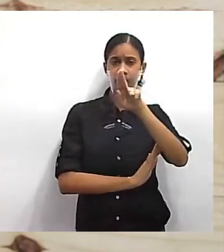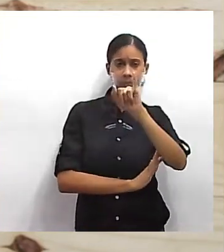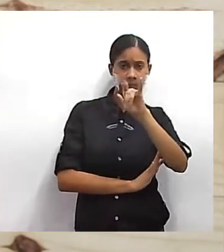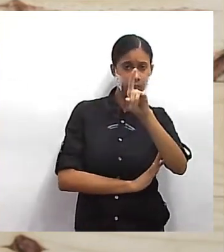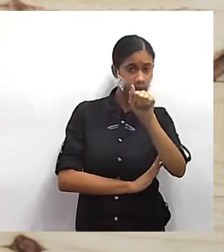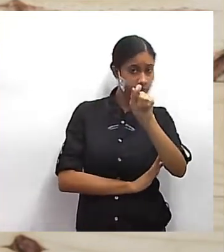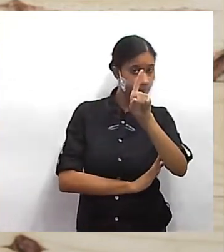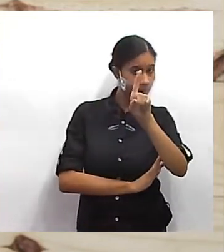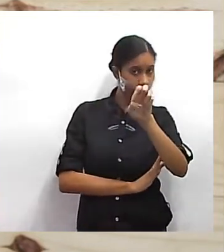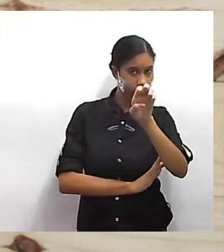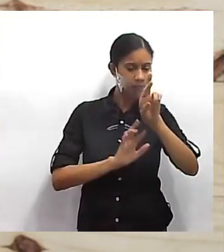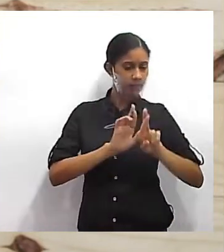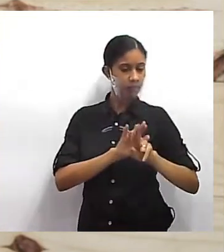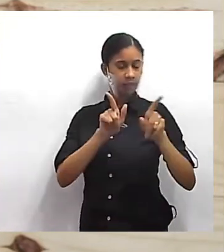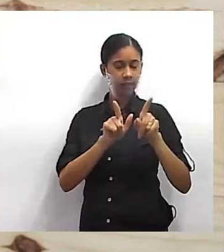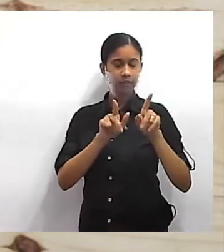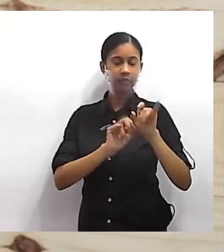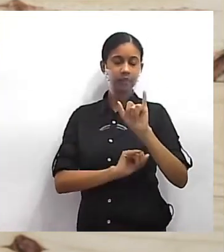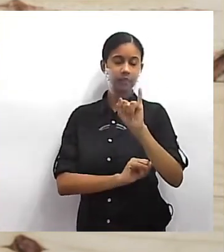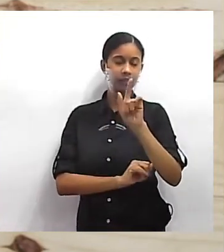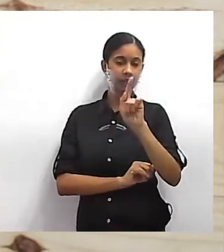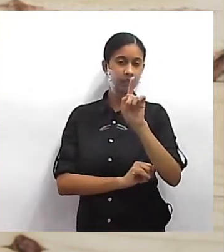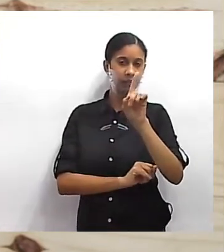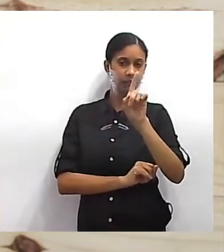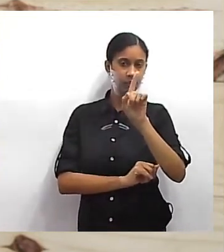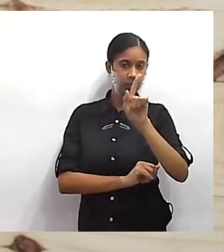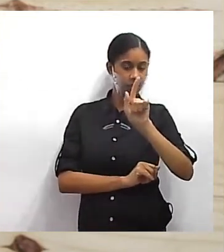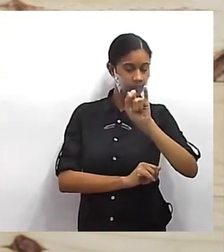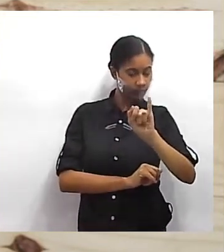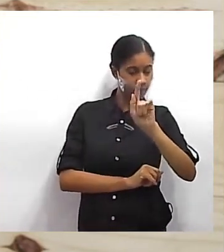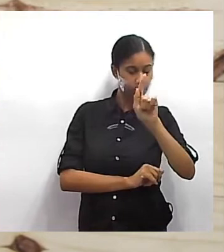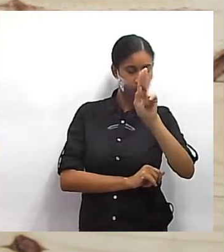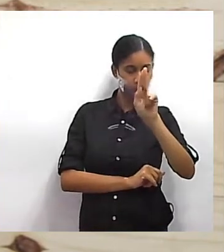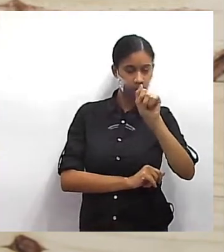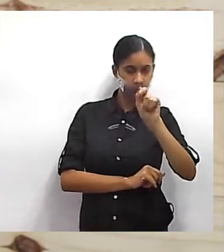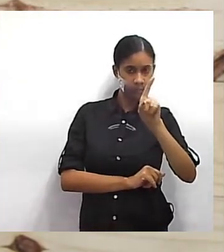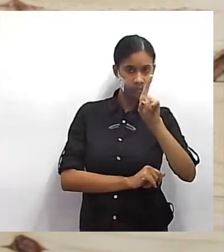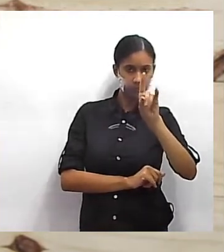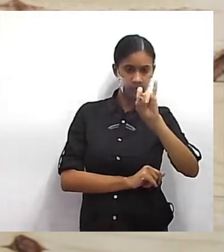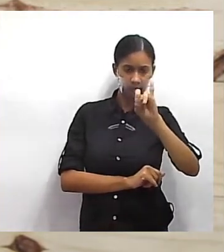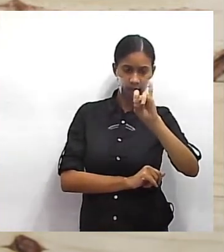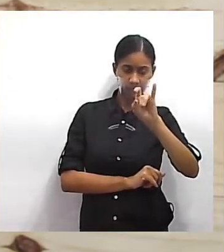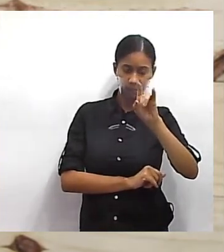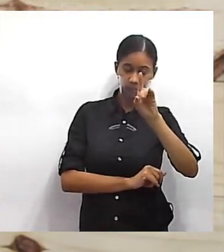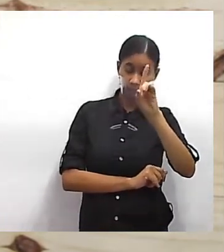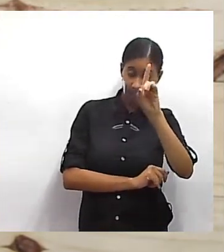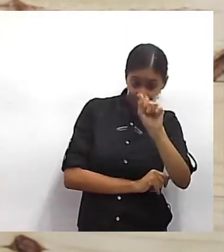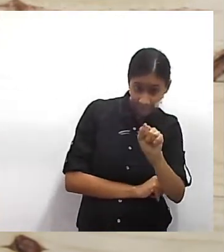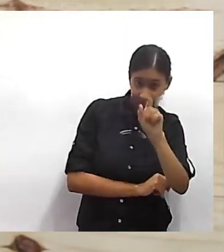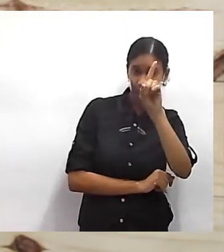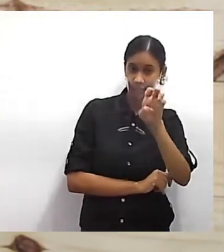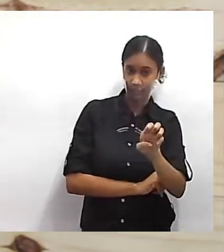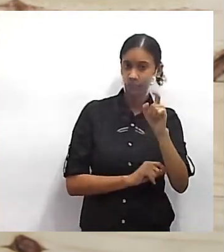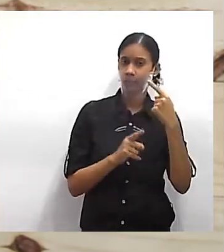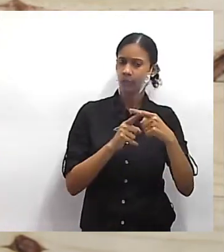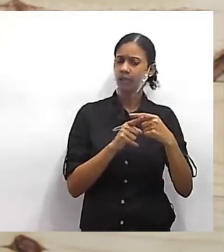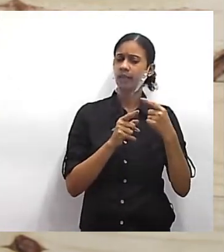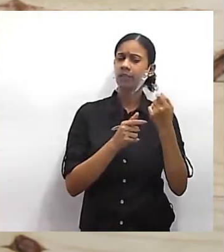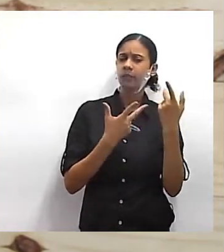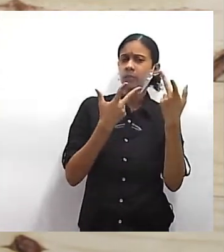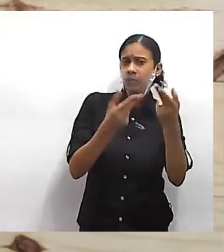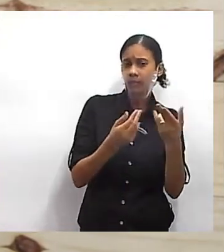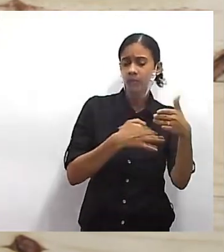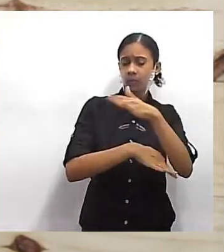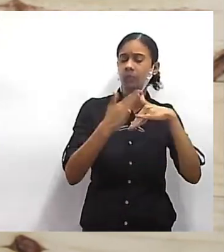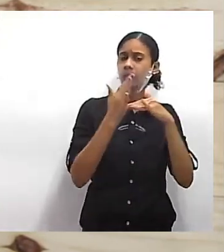de igualdade. Igualdade, gente, é quando eu dou a mesma oportunidade para todo mundo estudar. Mas